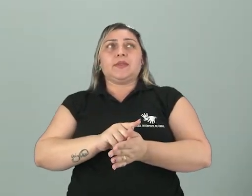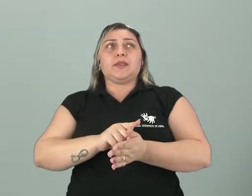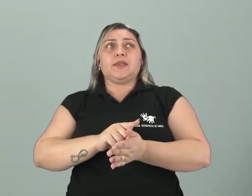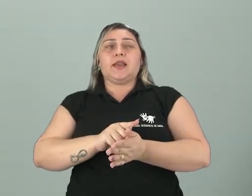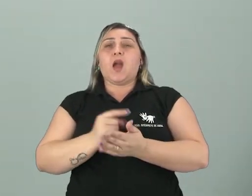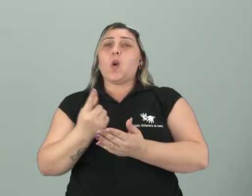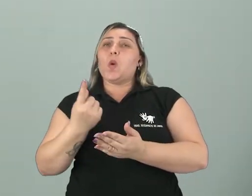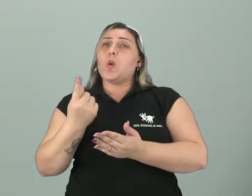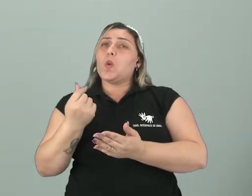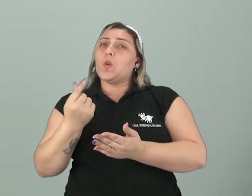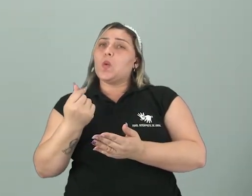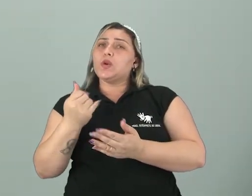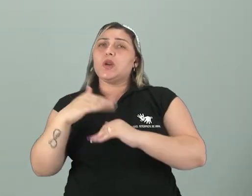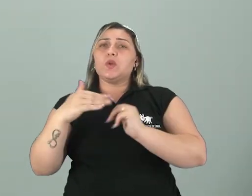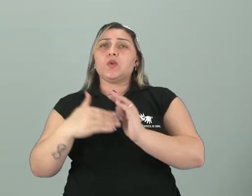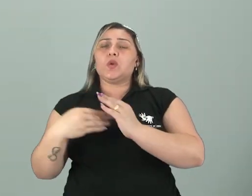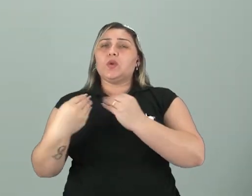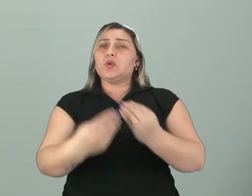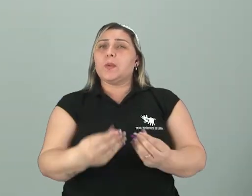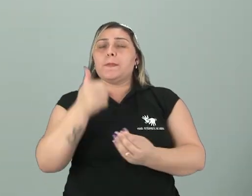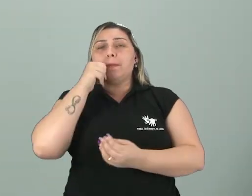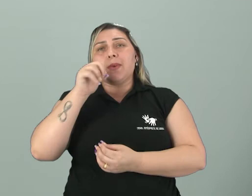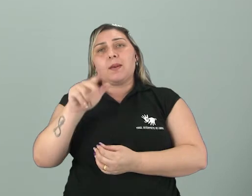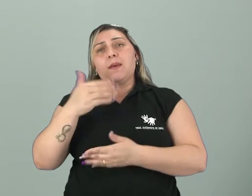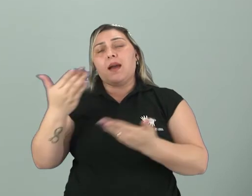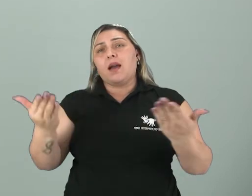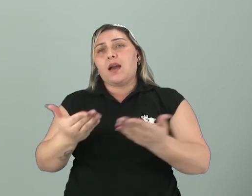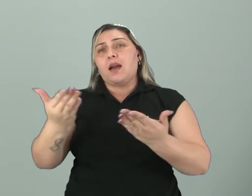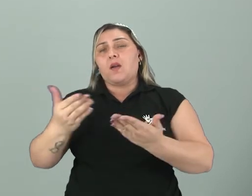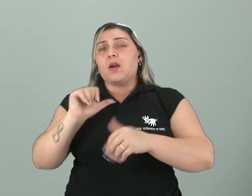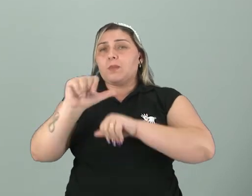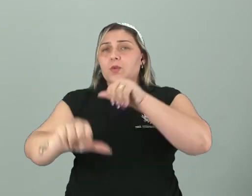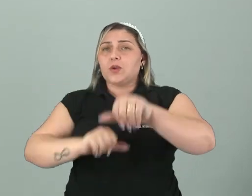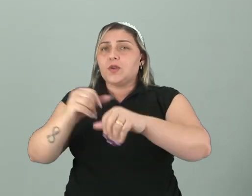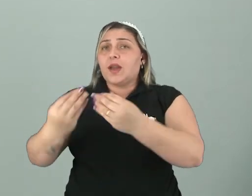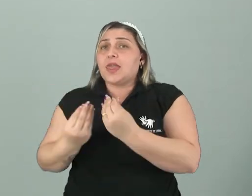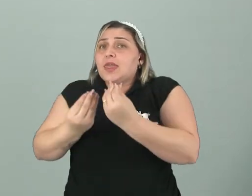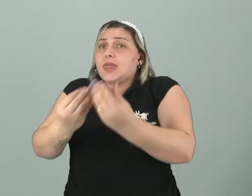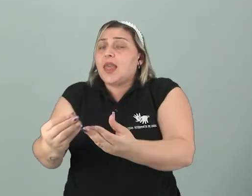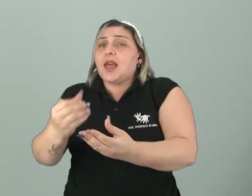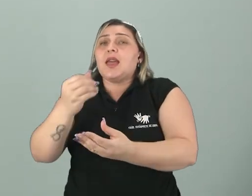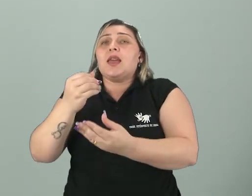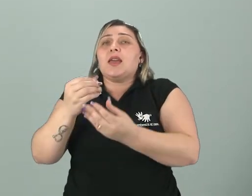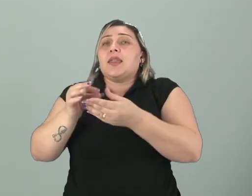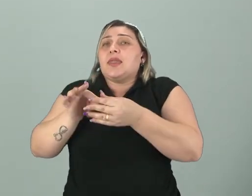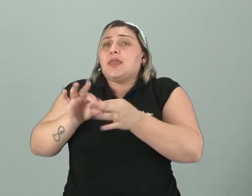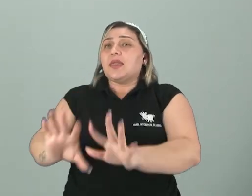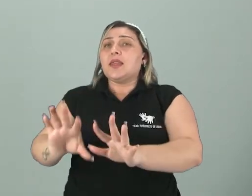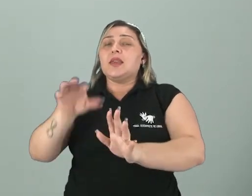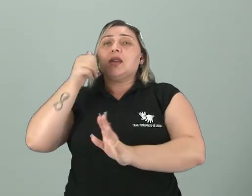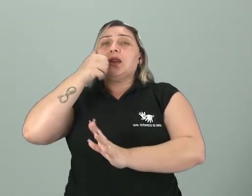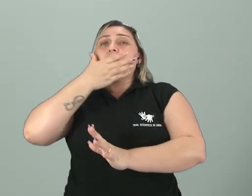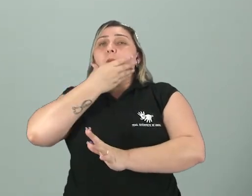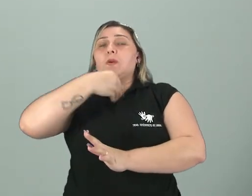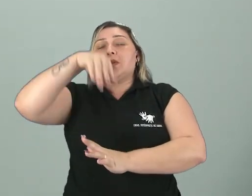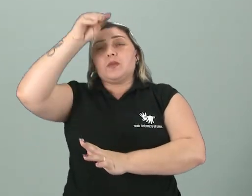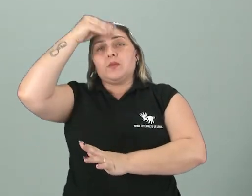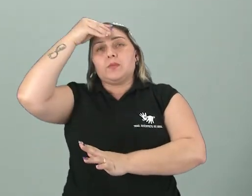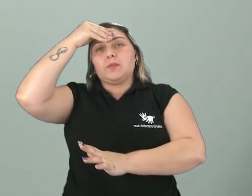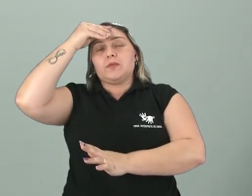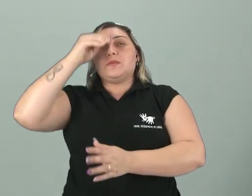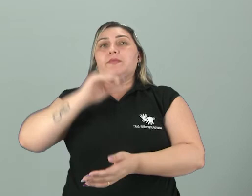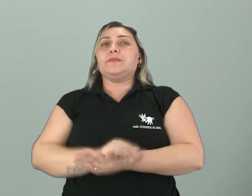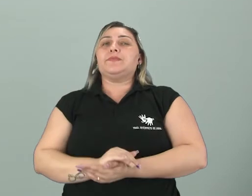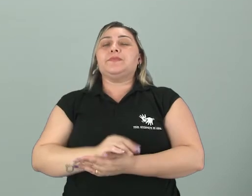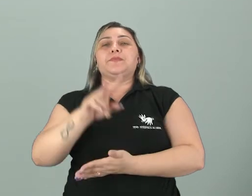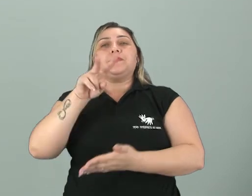irmã. E agora, com essa pontuação modificada, ele deixa para o sobrinho, não para a irmã. Agora, vamos